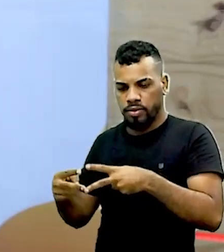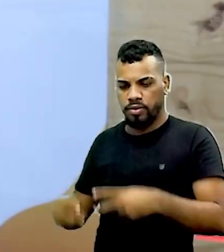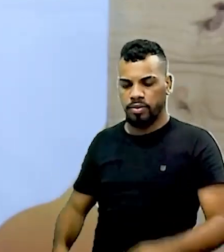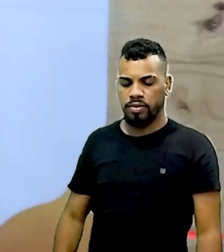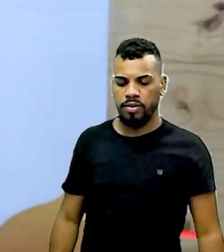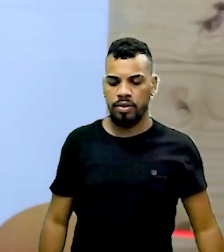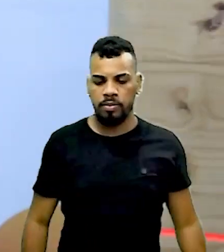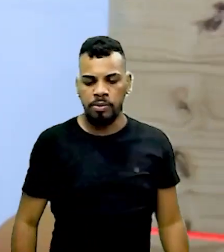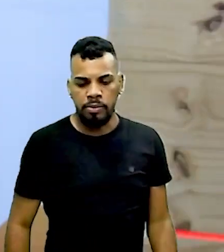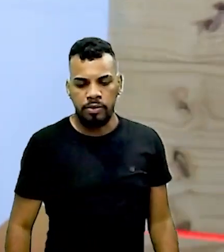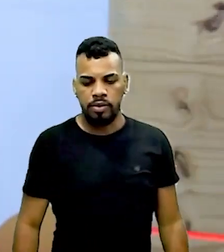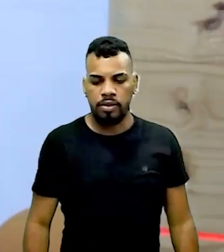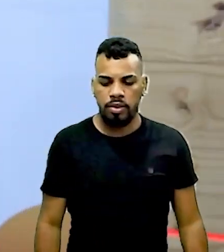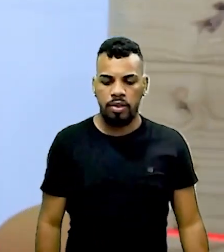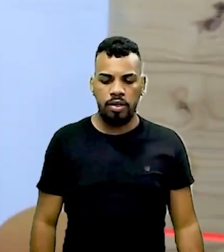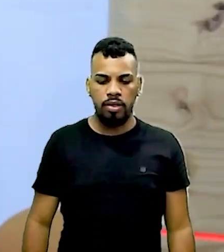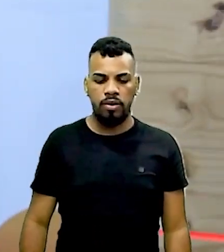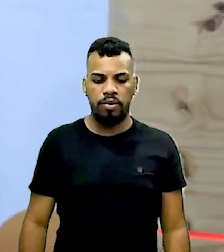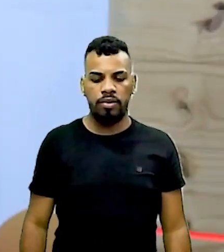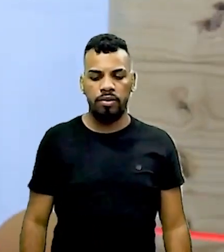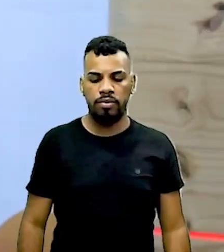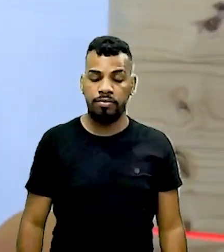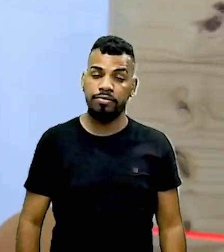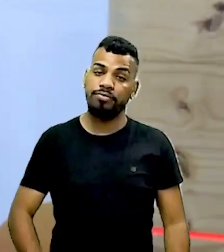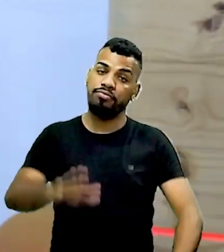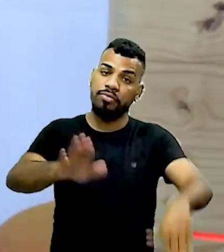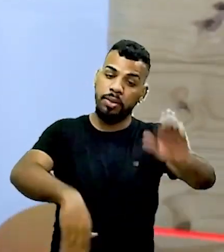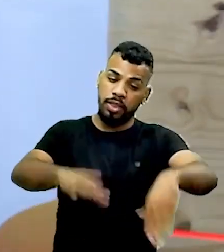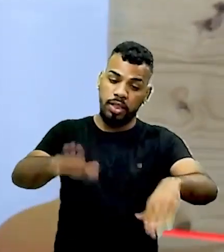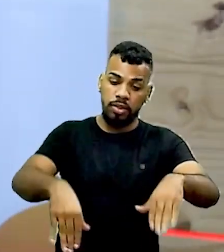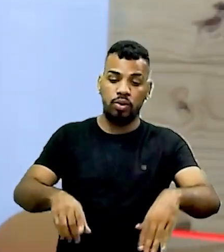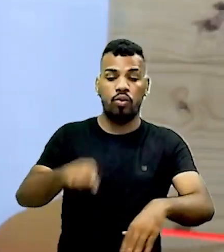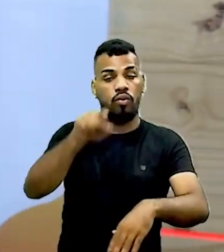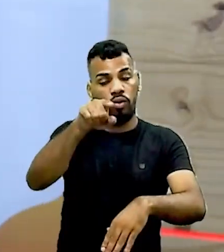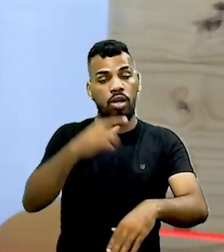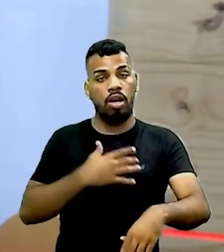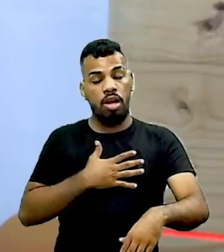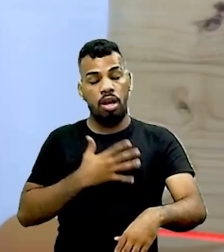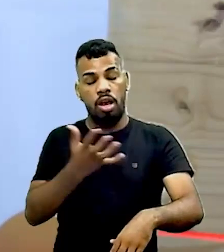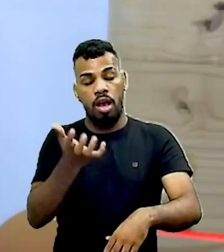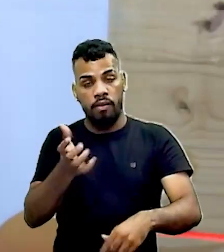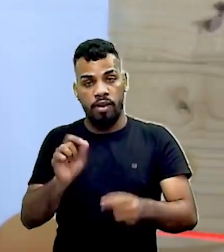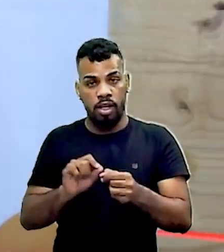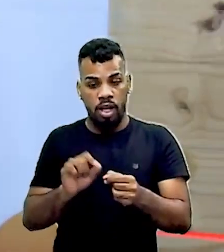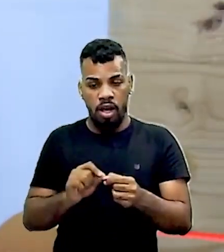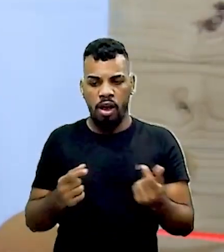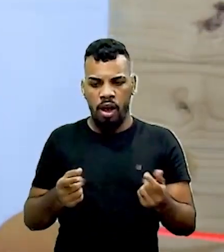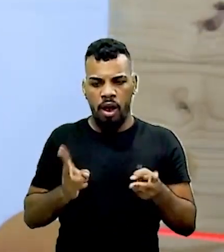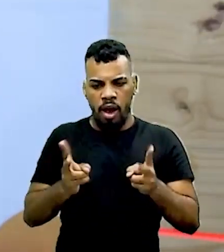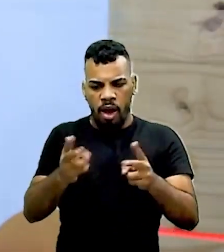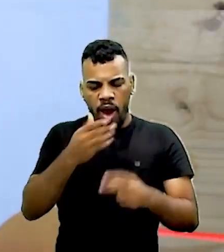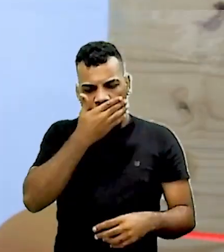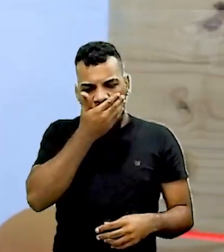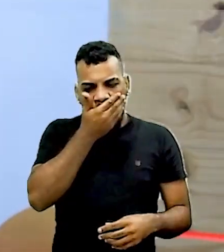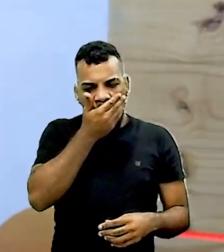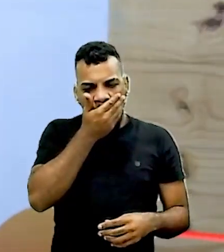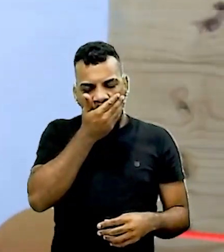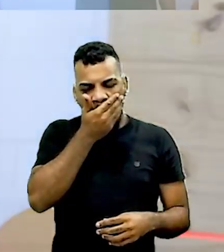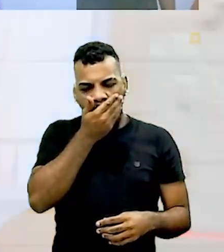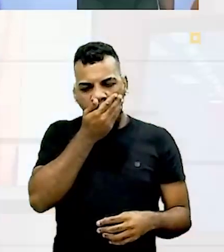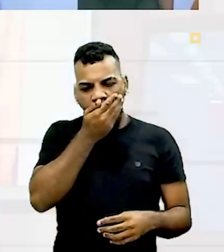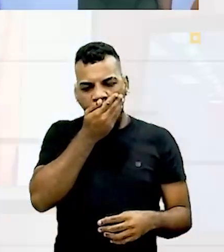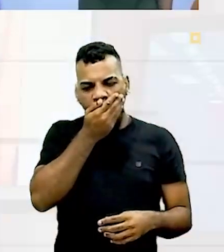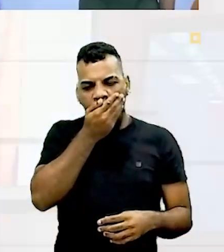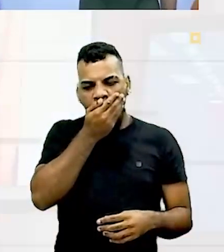imagem. Então, dependendo do que você está tentando animar, você pode escolher qualquer um dos dois e seguir com eles.